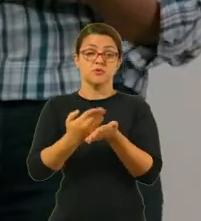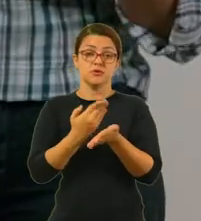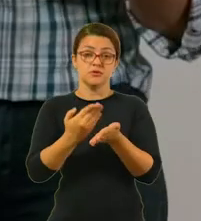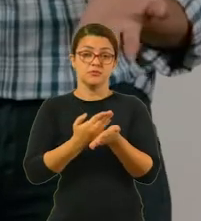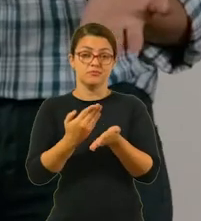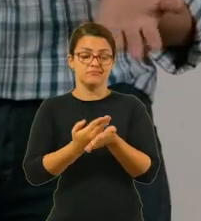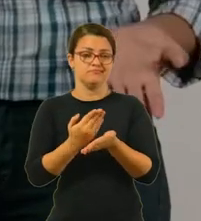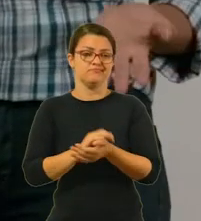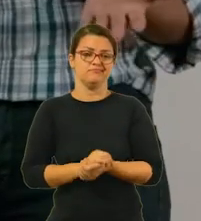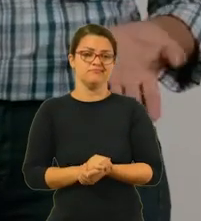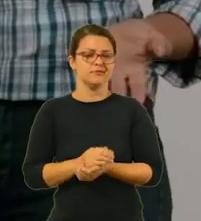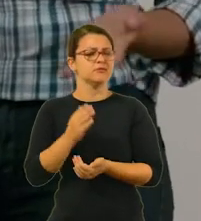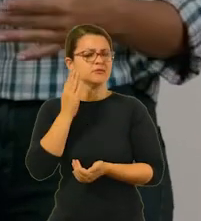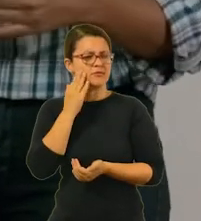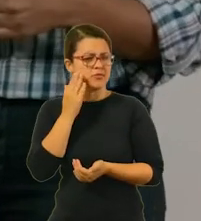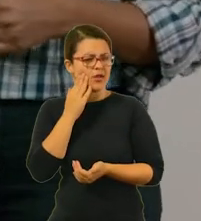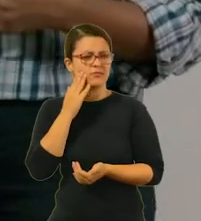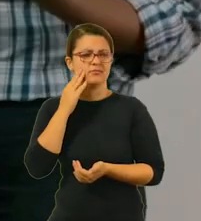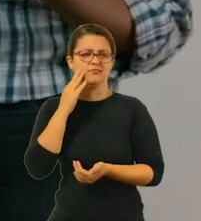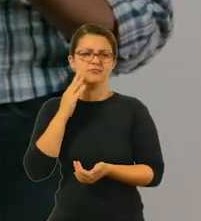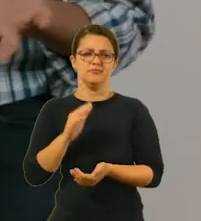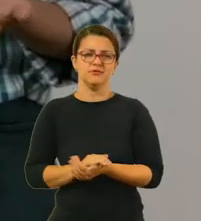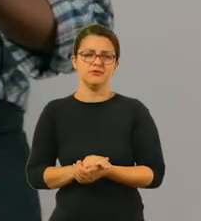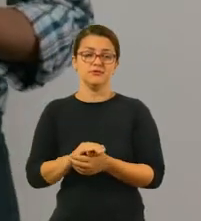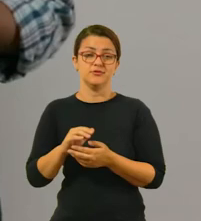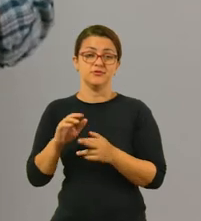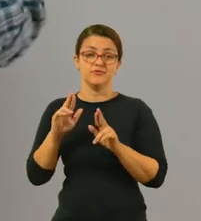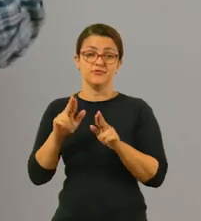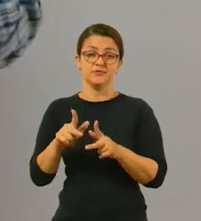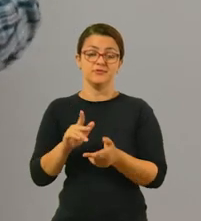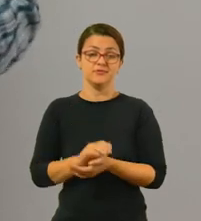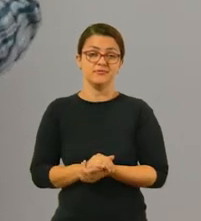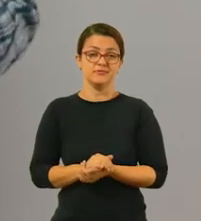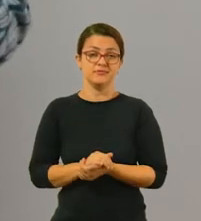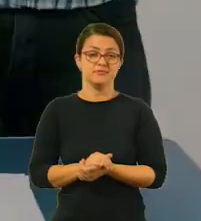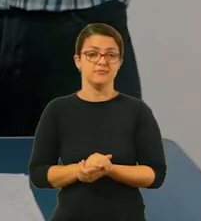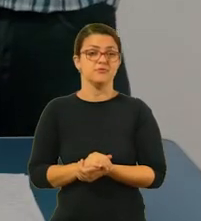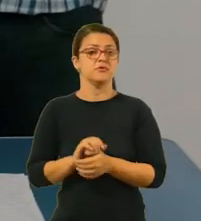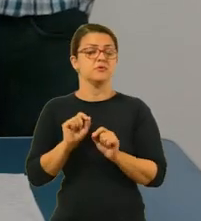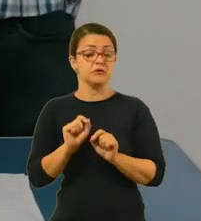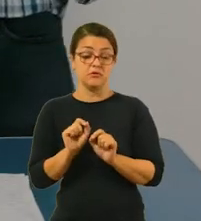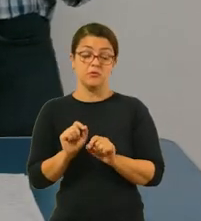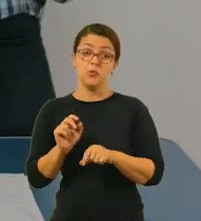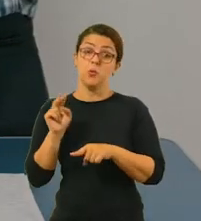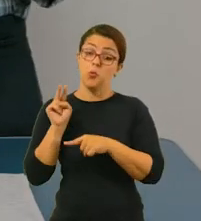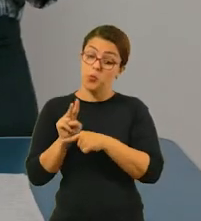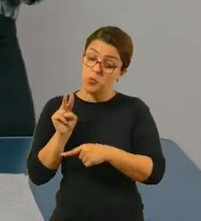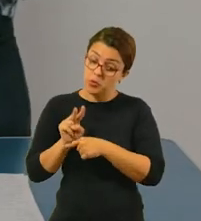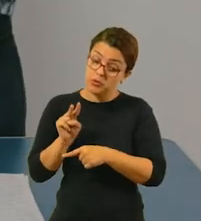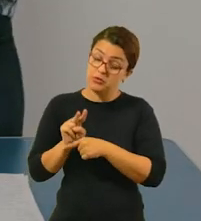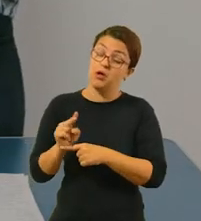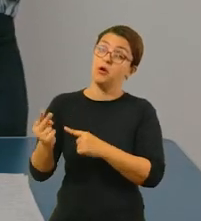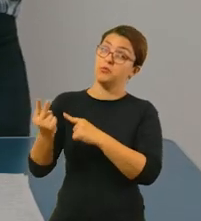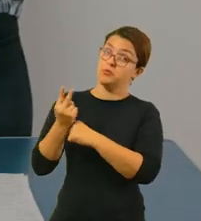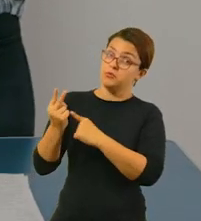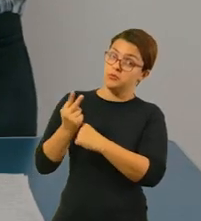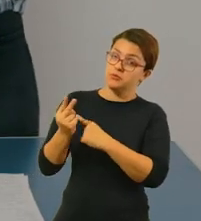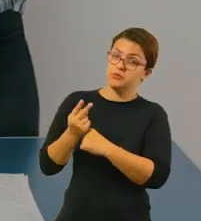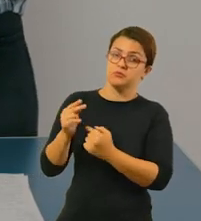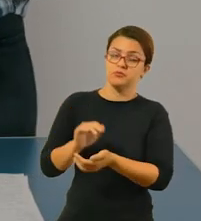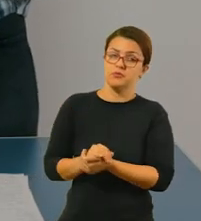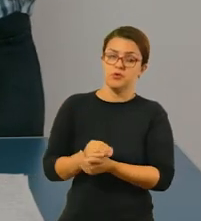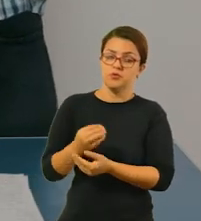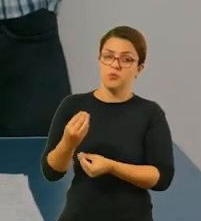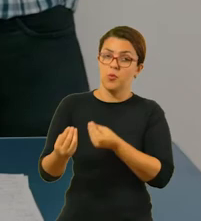por um momento bem diferente, né? Que exige que nós tenhamos, né, uma série de cuidados para proteger a gente, como o uso de